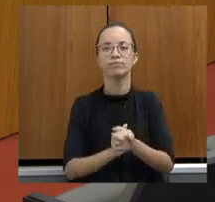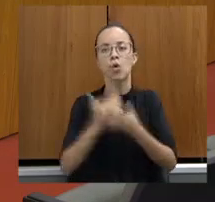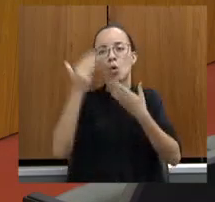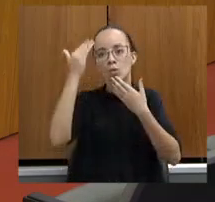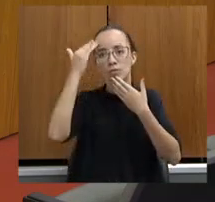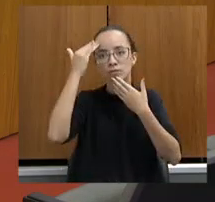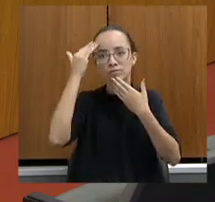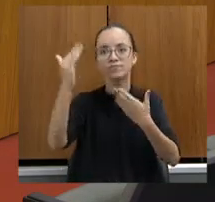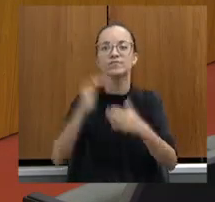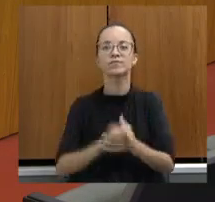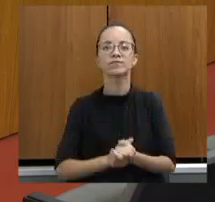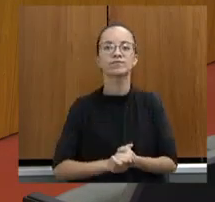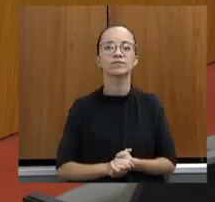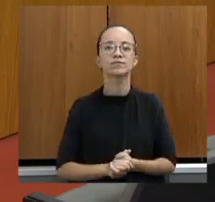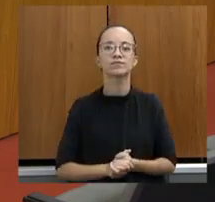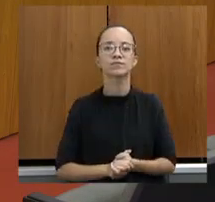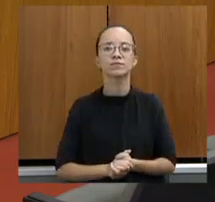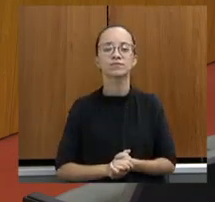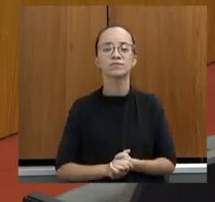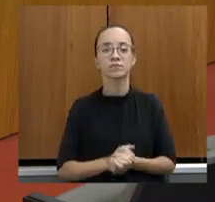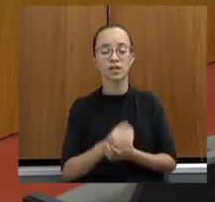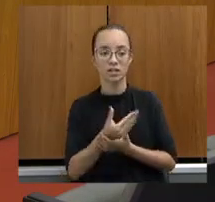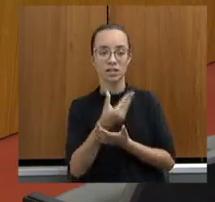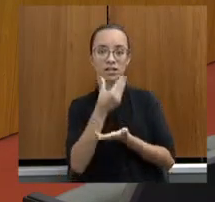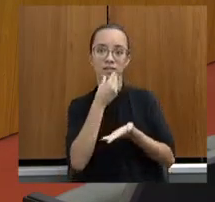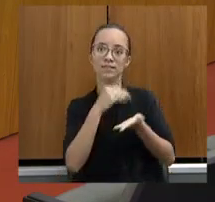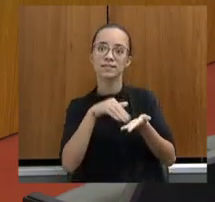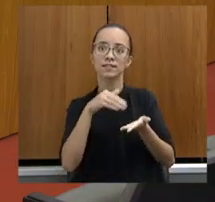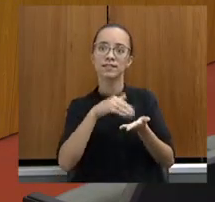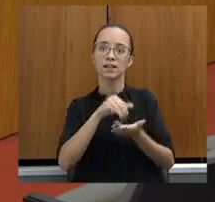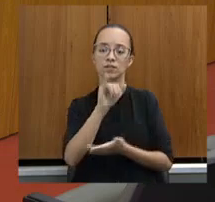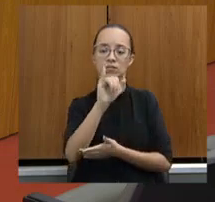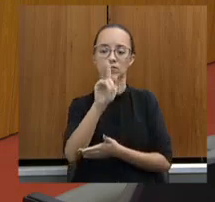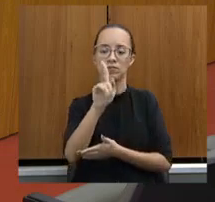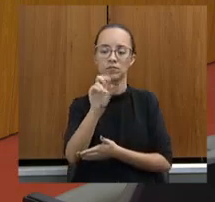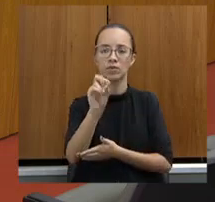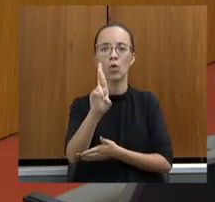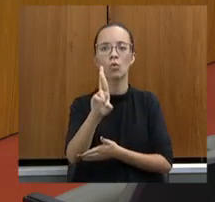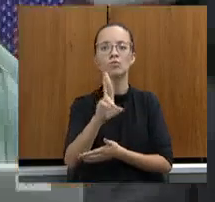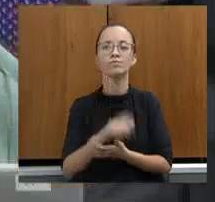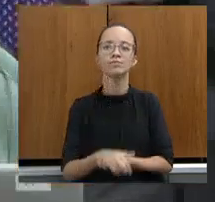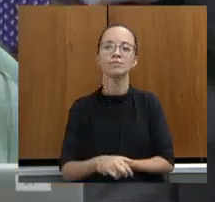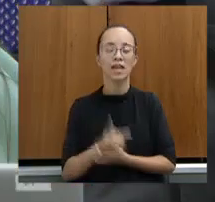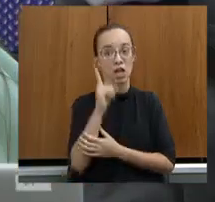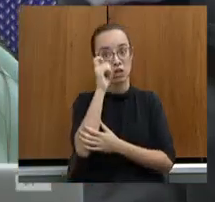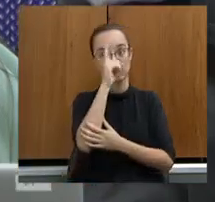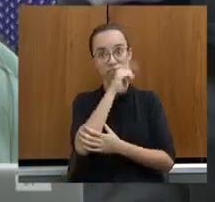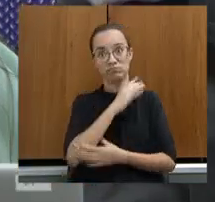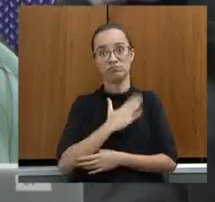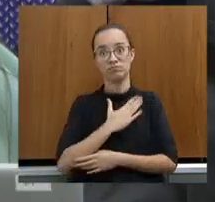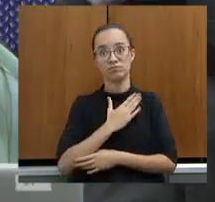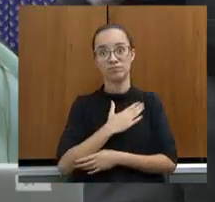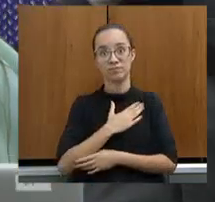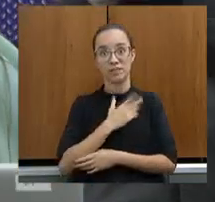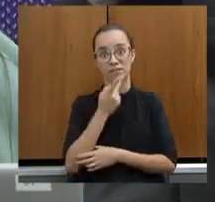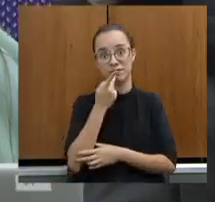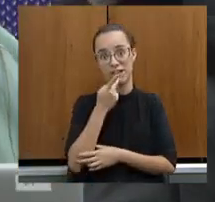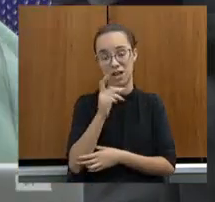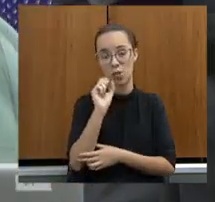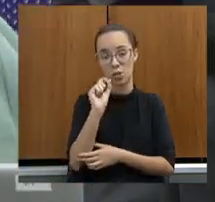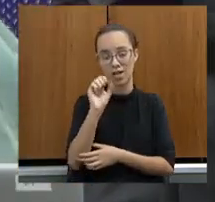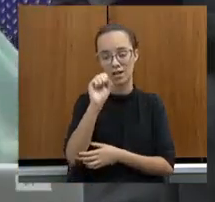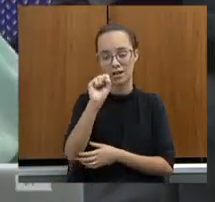mesmo secretário Igor é muito difícil para mim né falar desse negócio